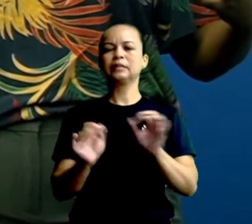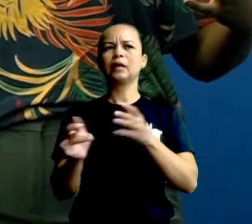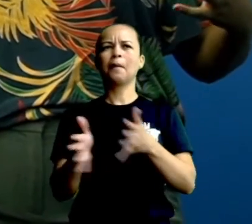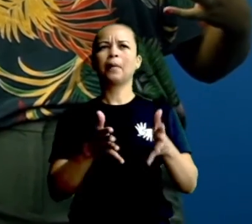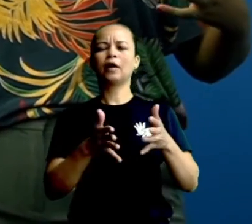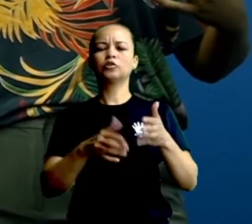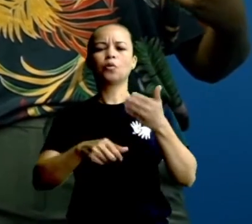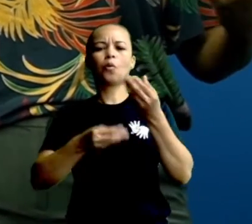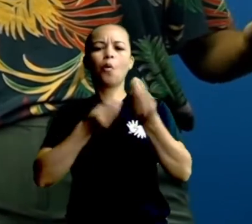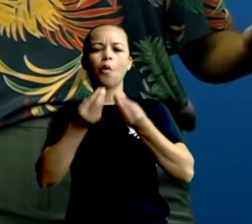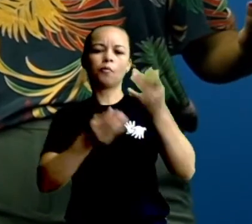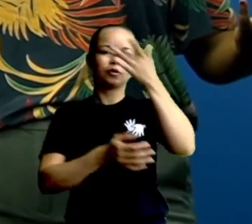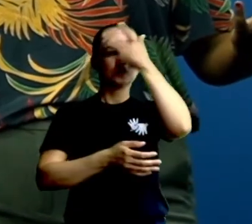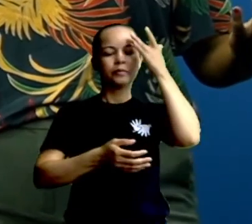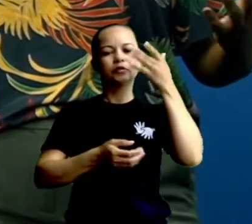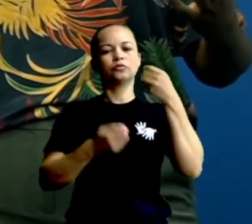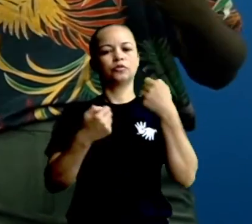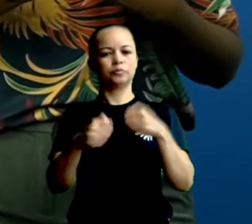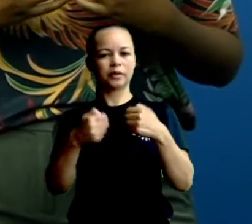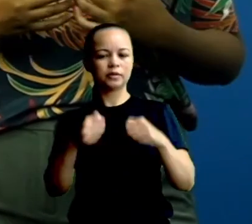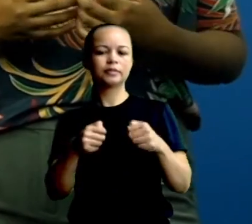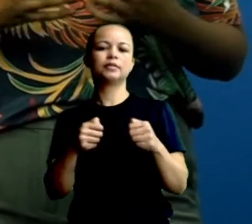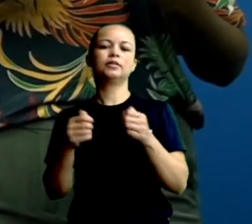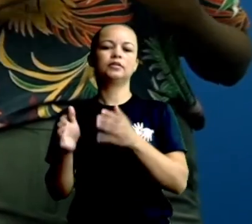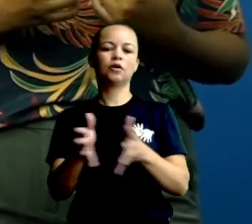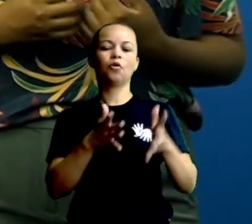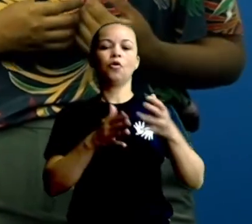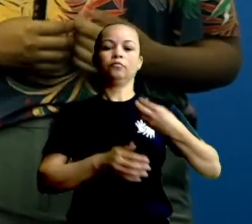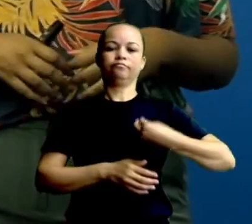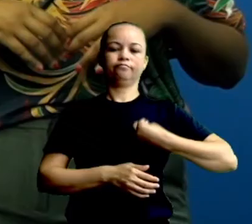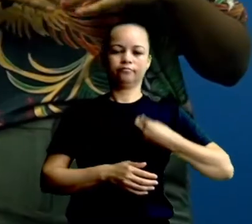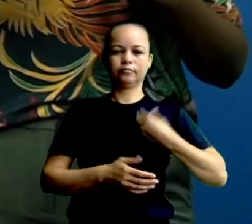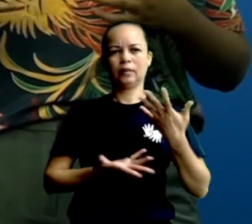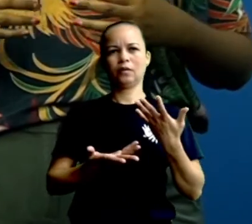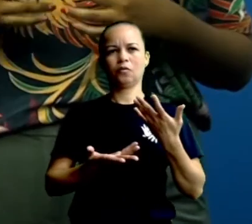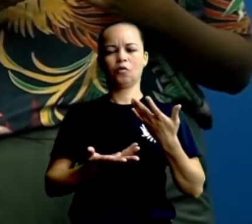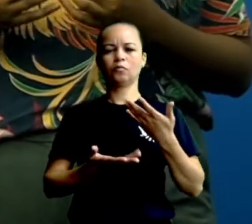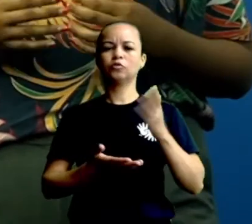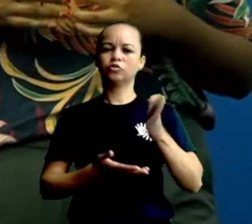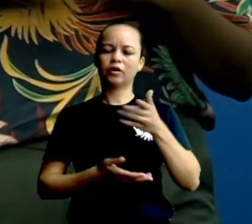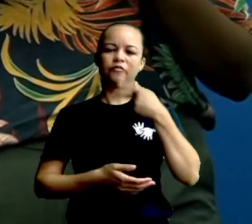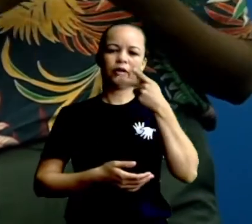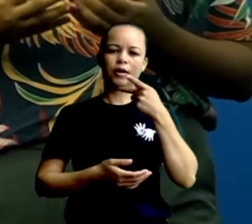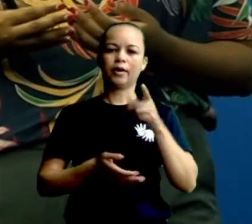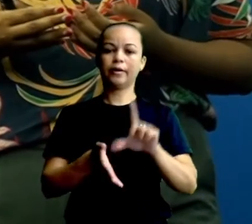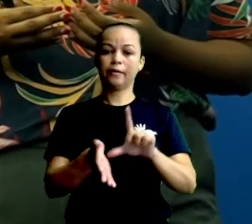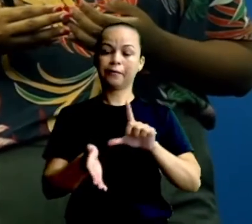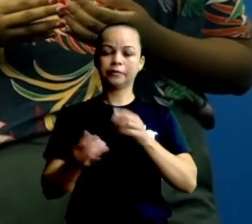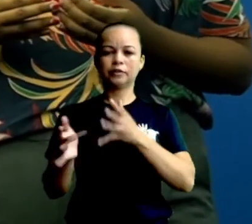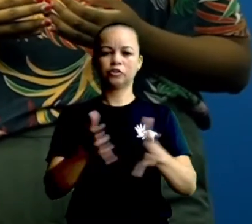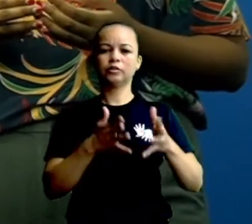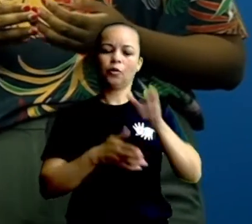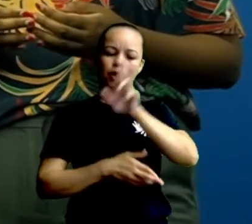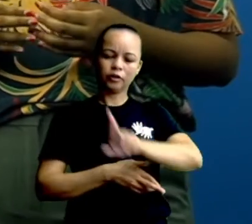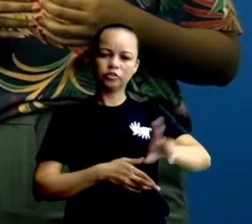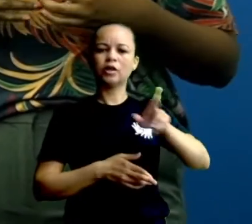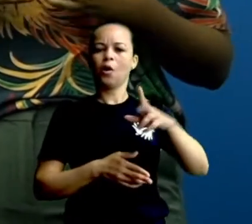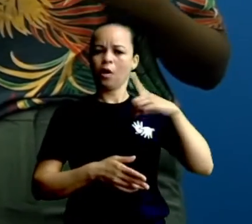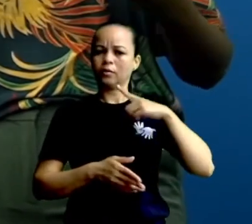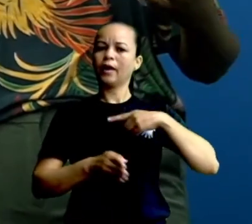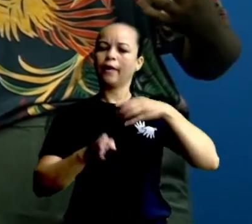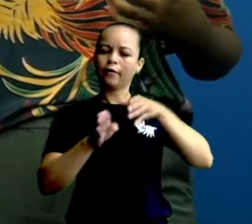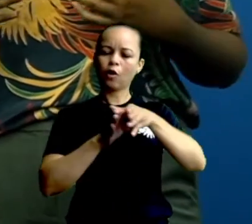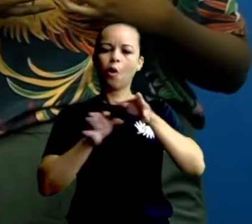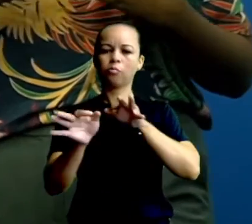como as pessoas devem viver. Né? Como eu falei no início, as religiões elas têm também essa função